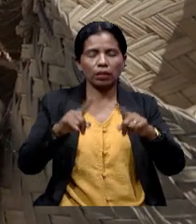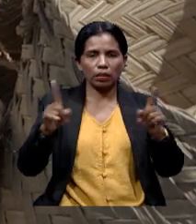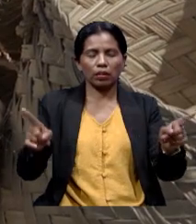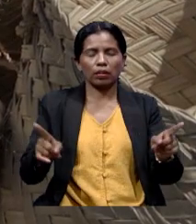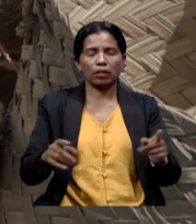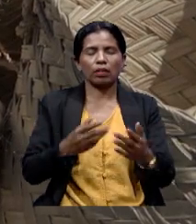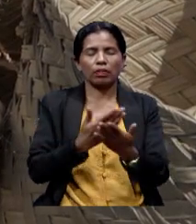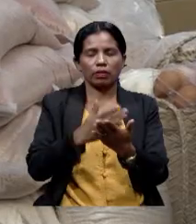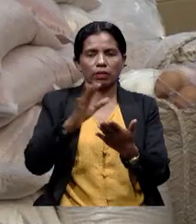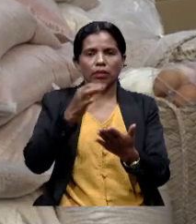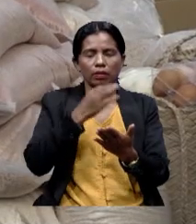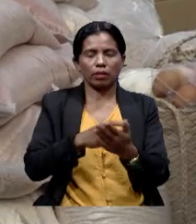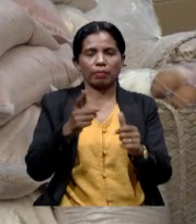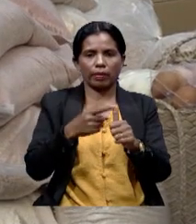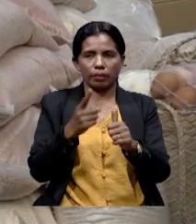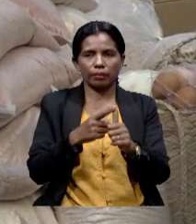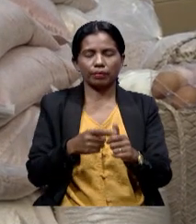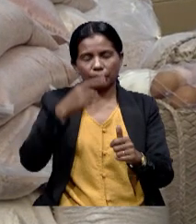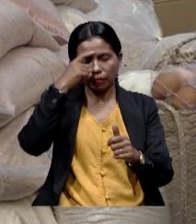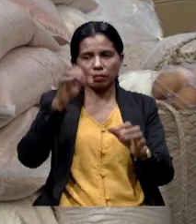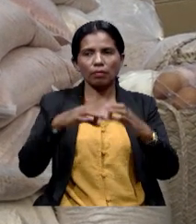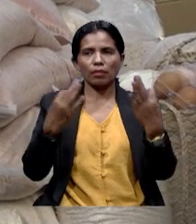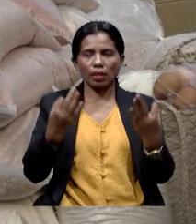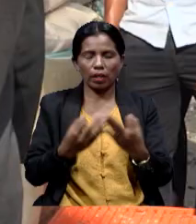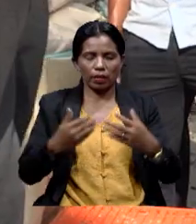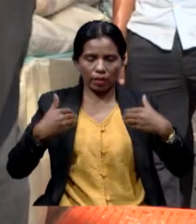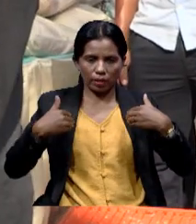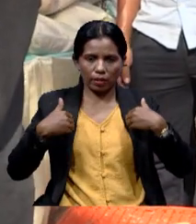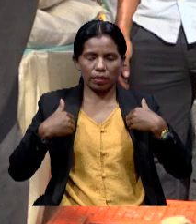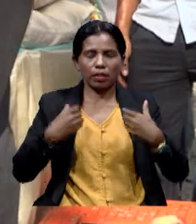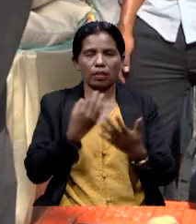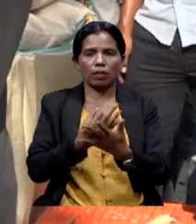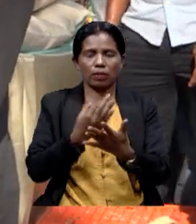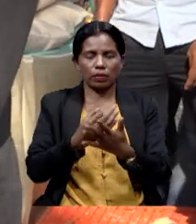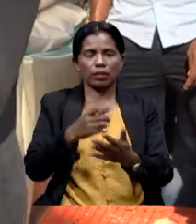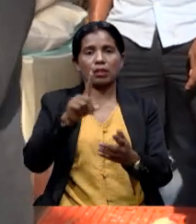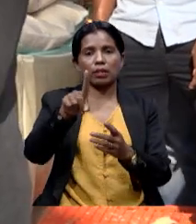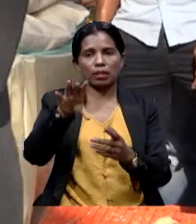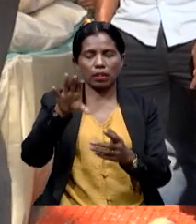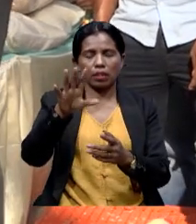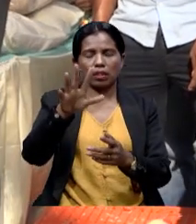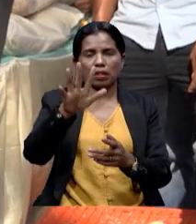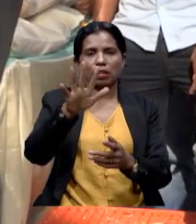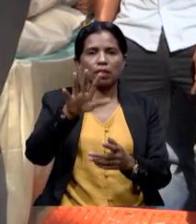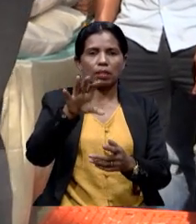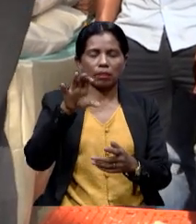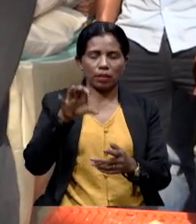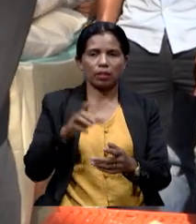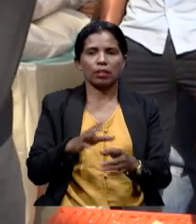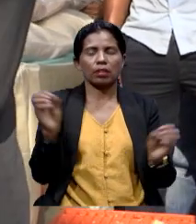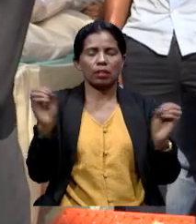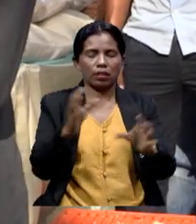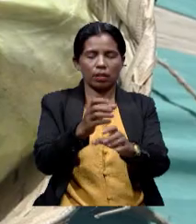Cesta Básica Fase primeiro. Tamba família nebe e rendimento dólar atos ira baleten, se la ira direito atosimo